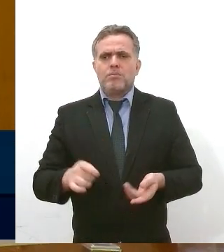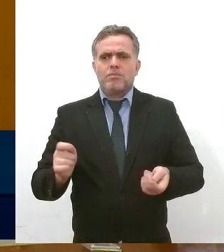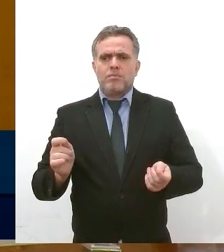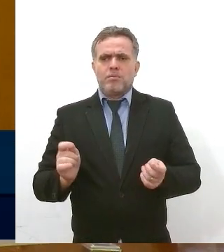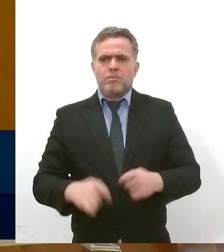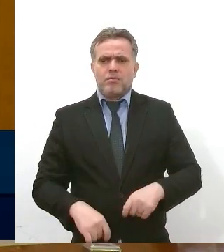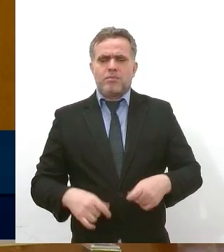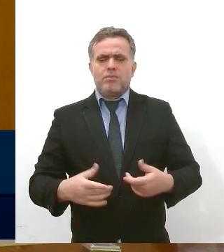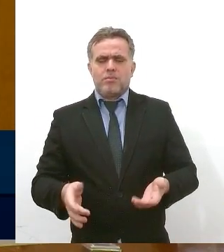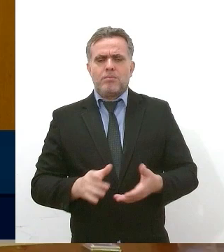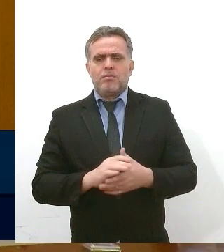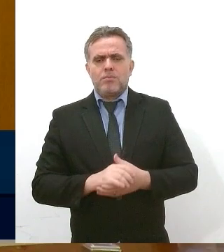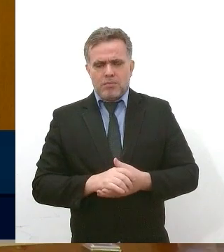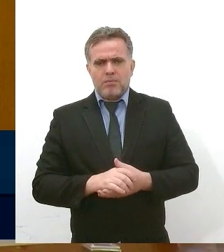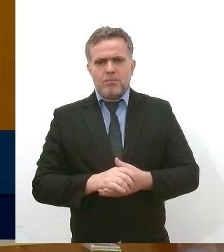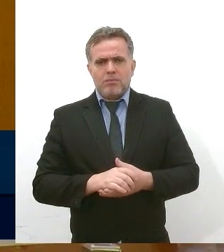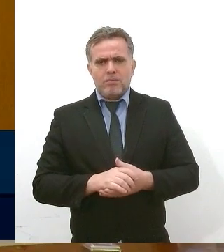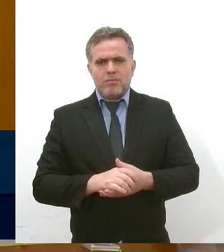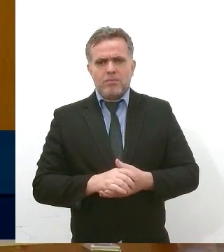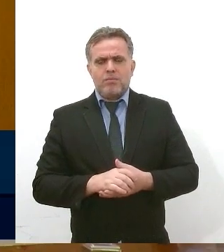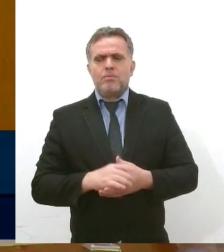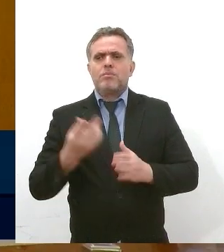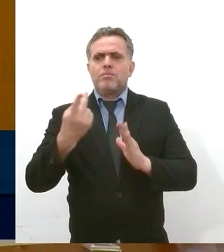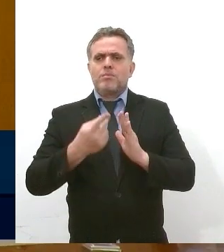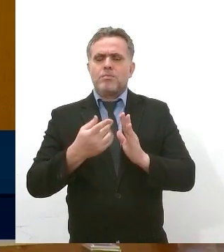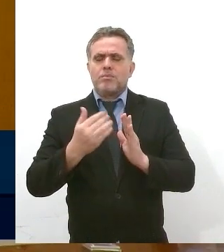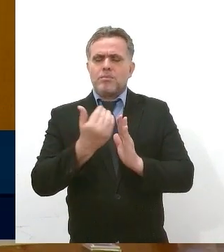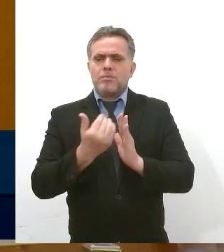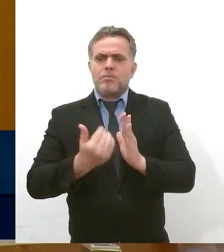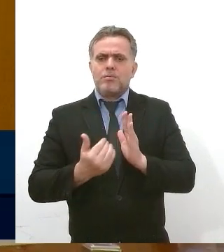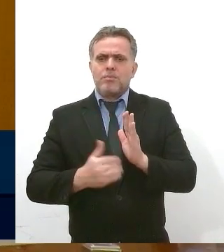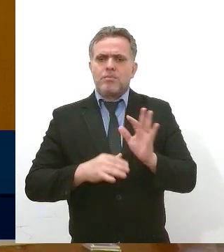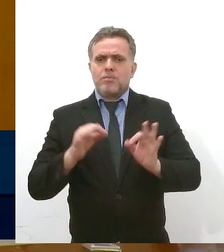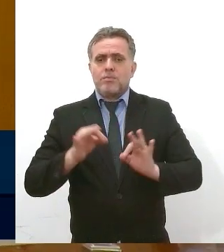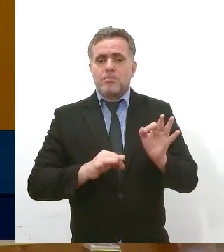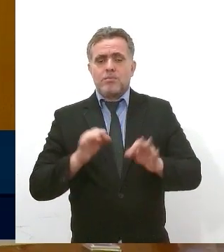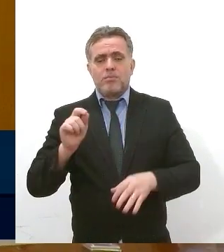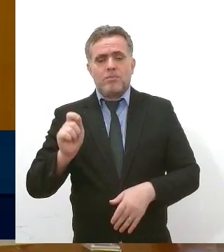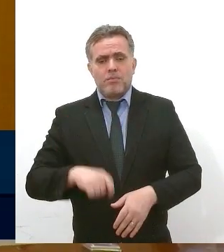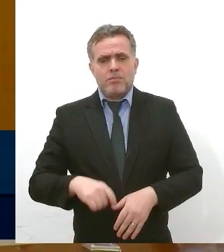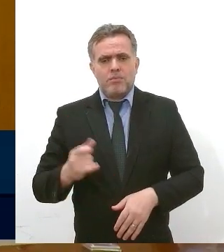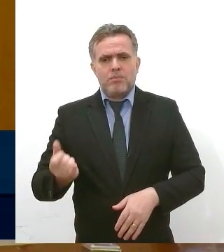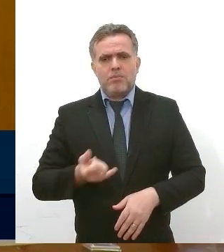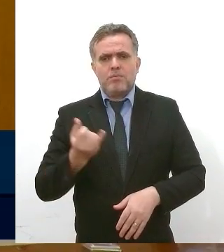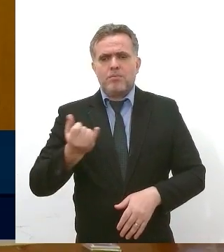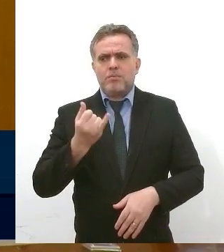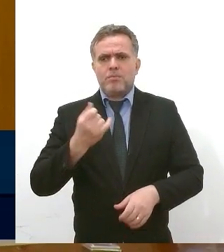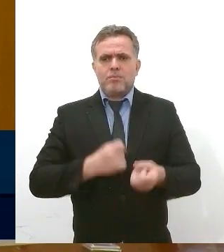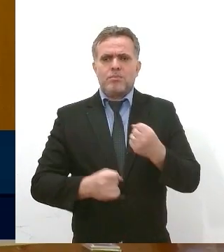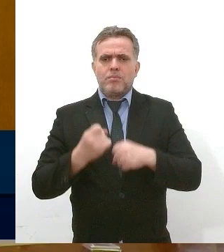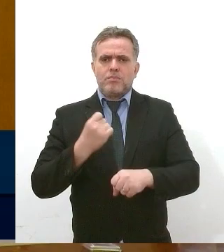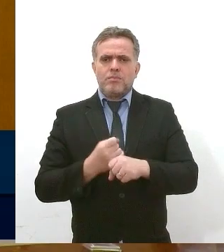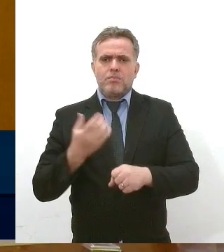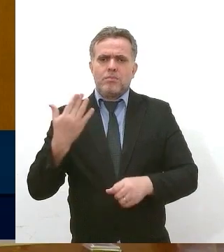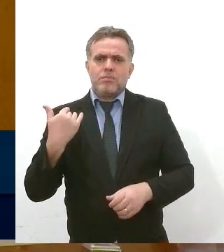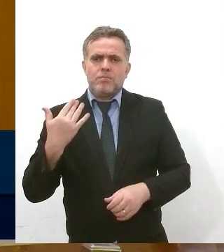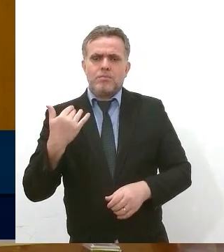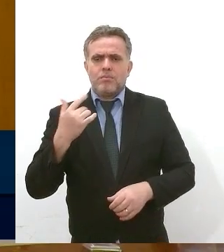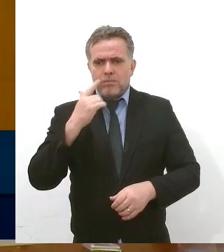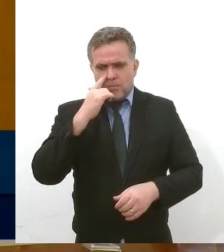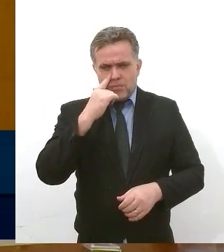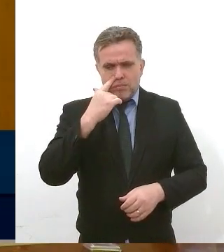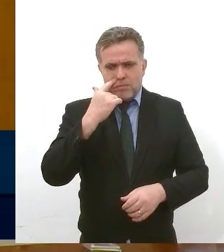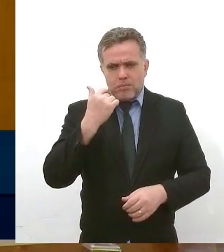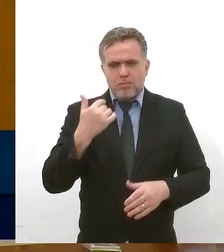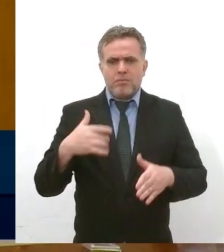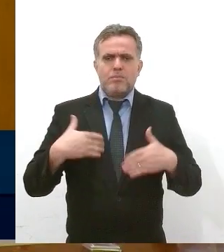esse projeto é de uma fundamental importância. Ano passado, foi uma euforia muito grande quando, depois de 2 anos